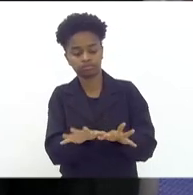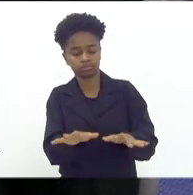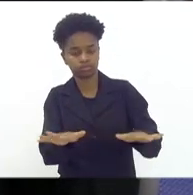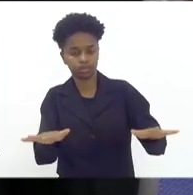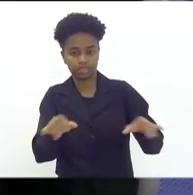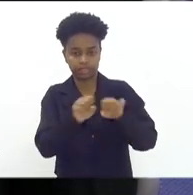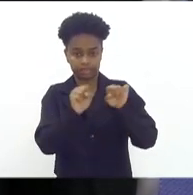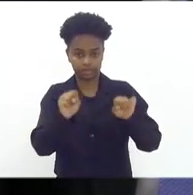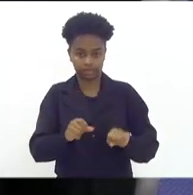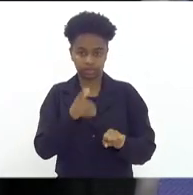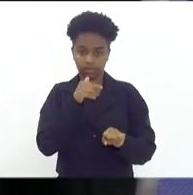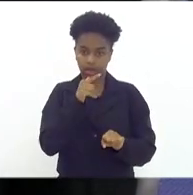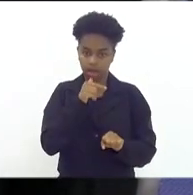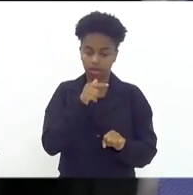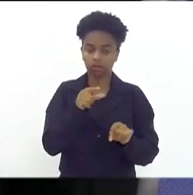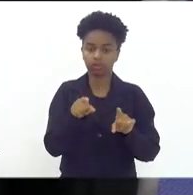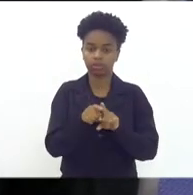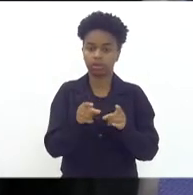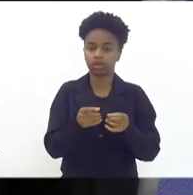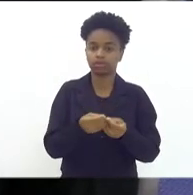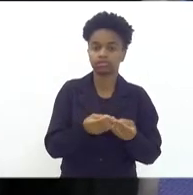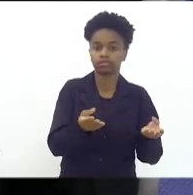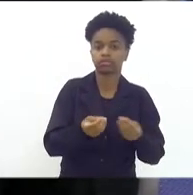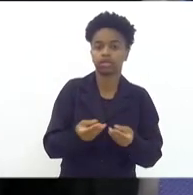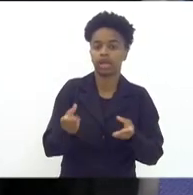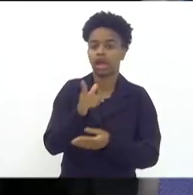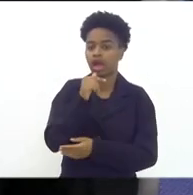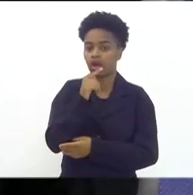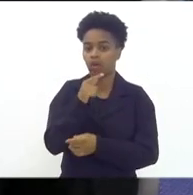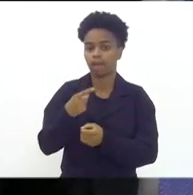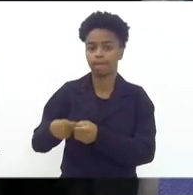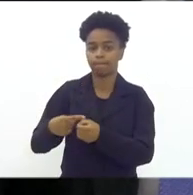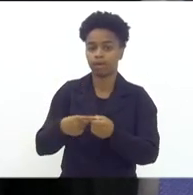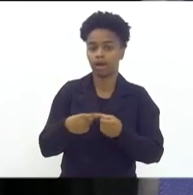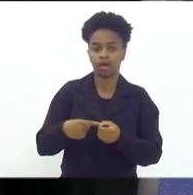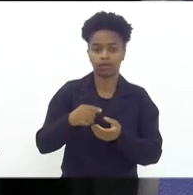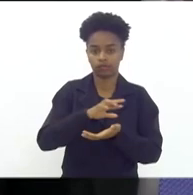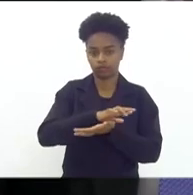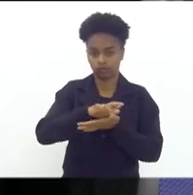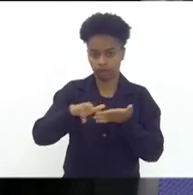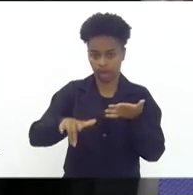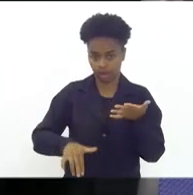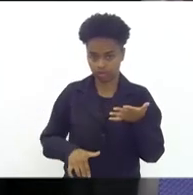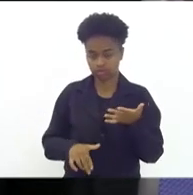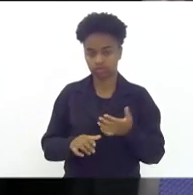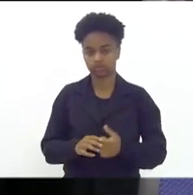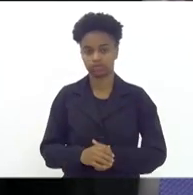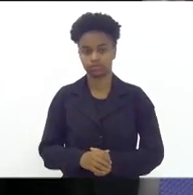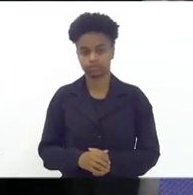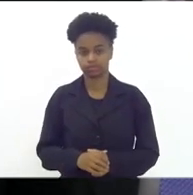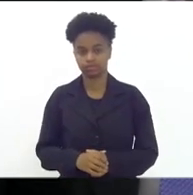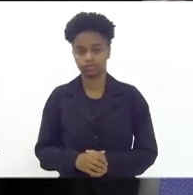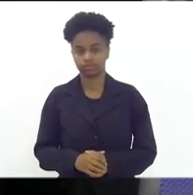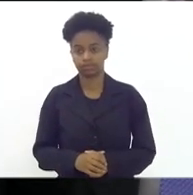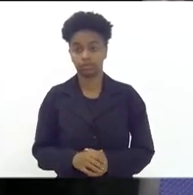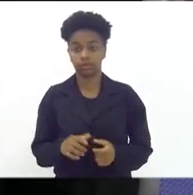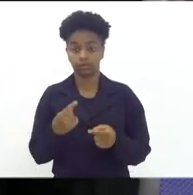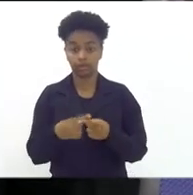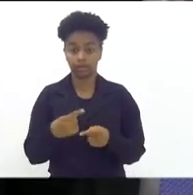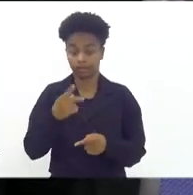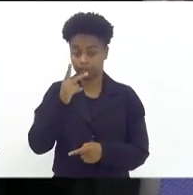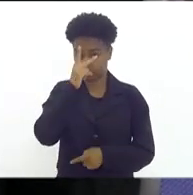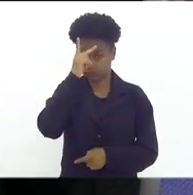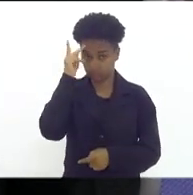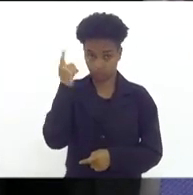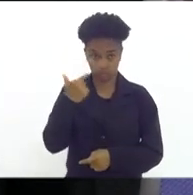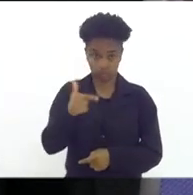da criação de redistribuição de água ampliação para os bairros Morro do marisco Bahia Formosa e Alto da Rasa que as pessoas não têm